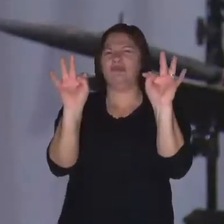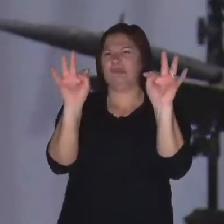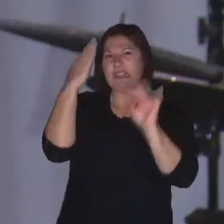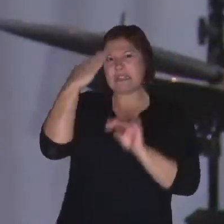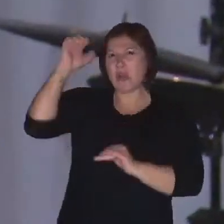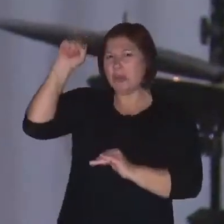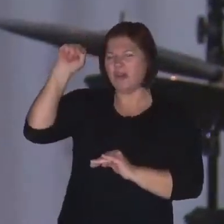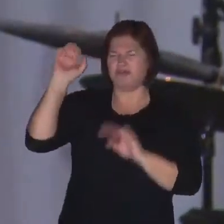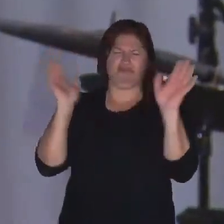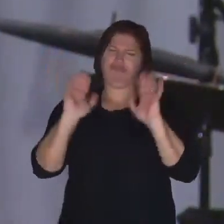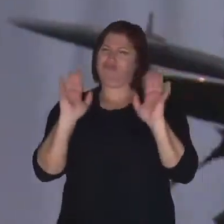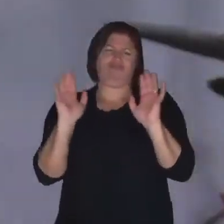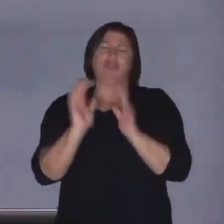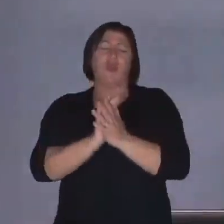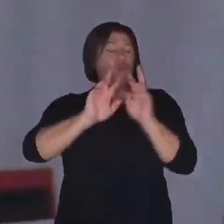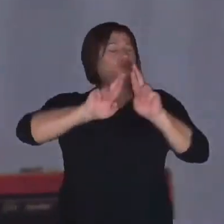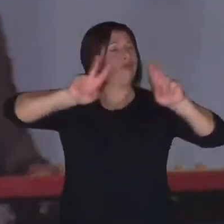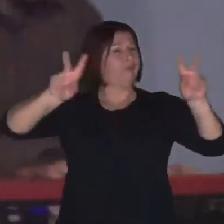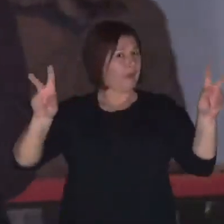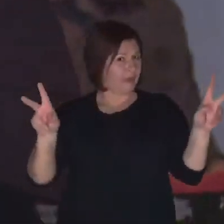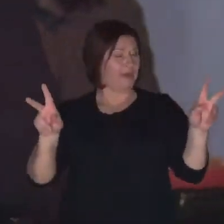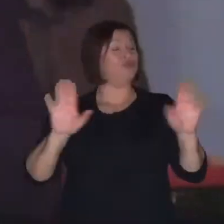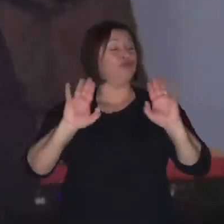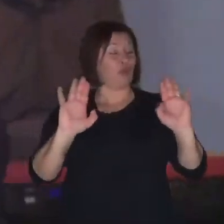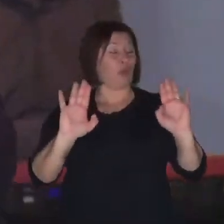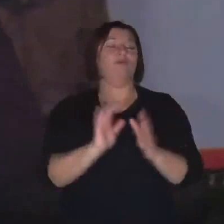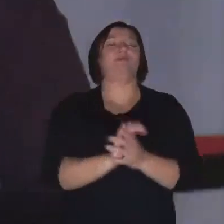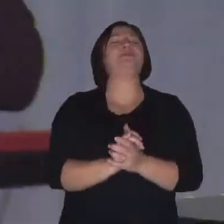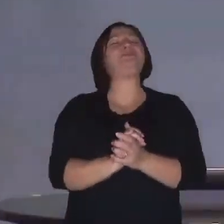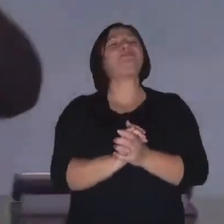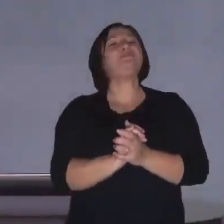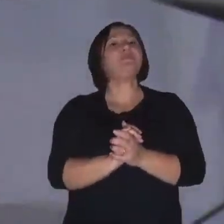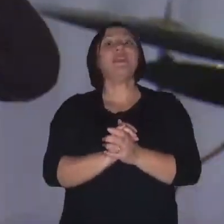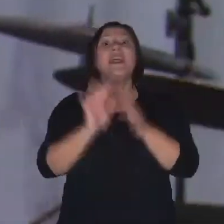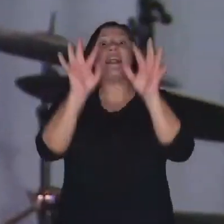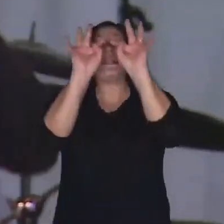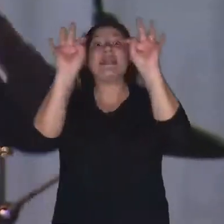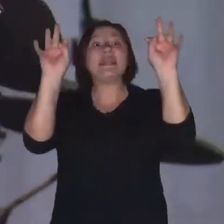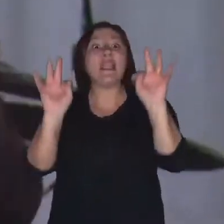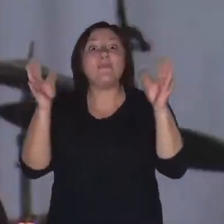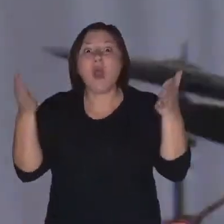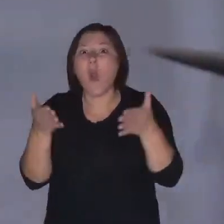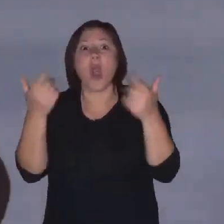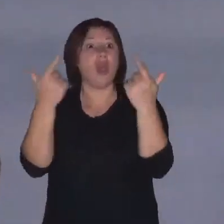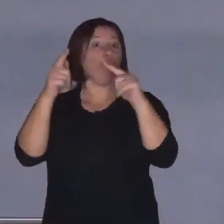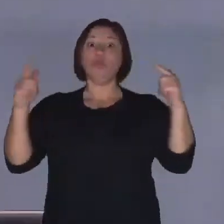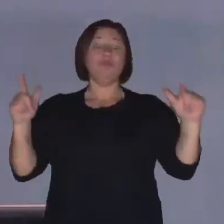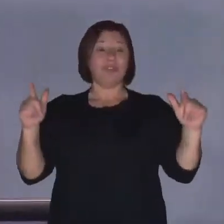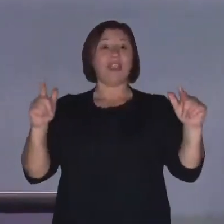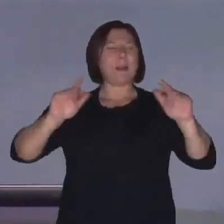Nós não temos templos no mundo hoje, mas em todo lugar do mundo tem uma sinagoga. Ei, a igreja que está entrando na